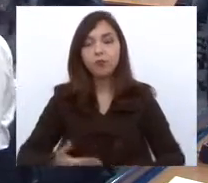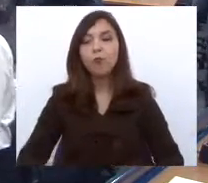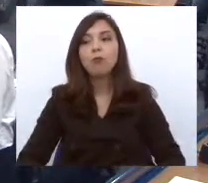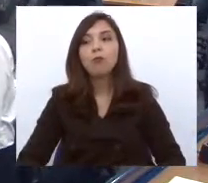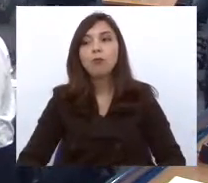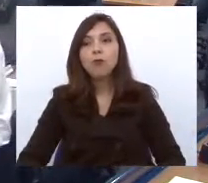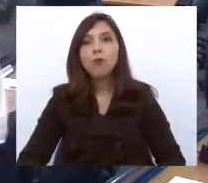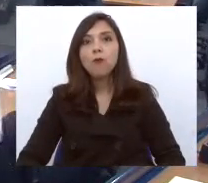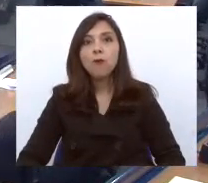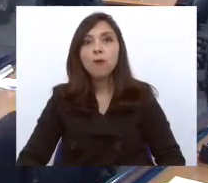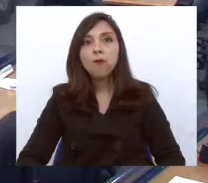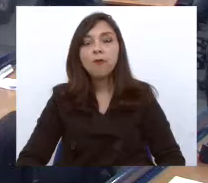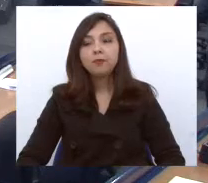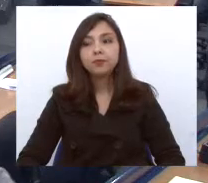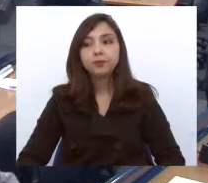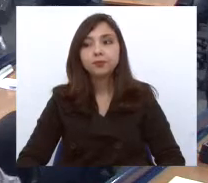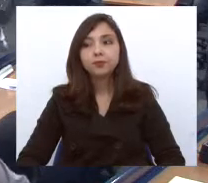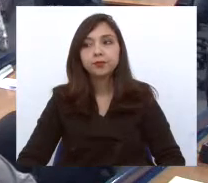vereador.